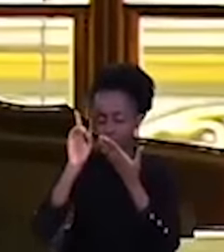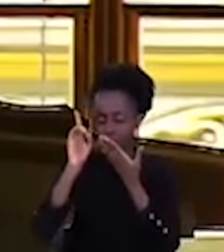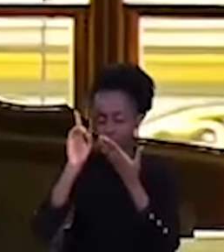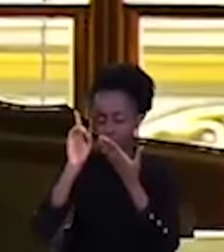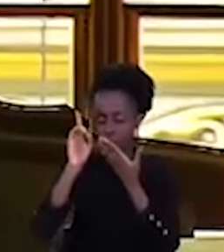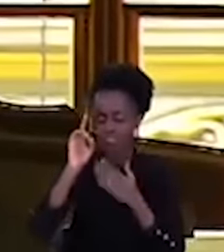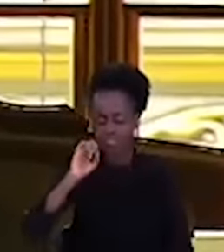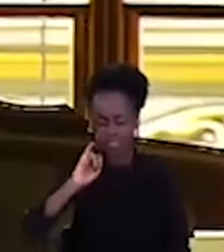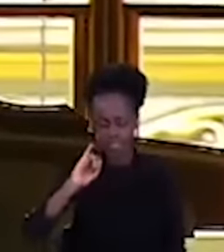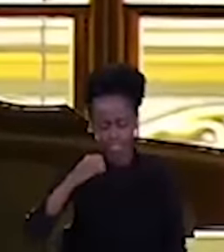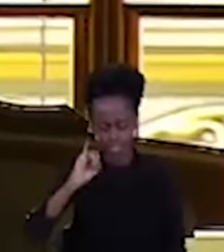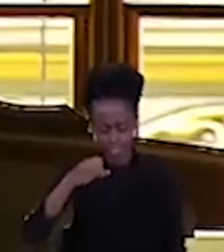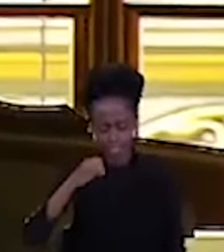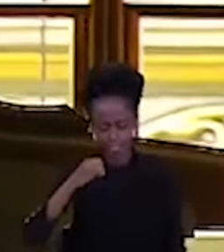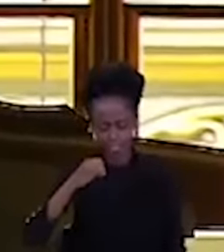Sim.